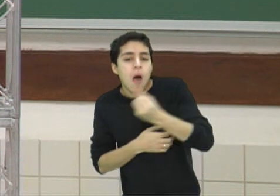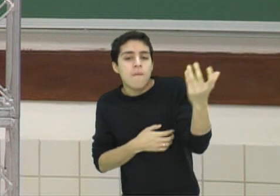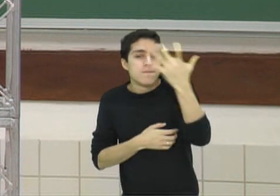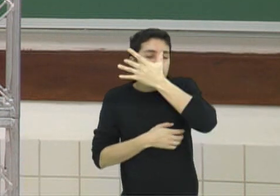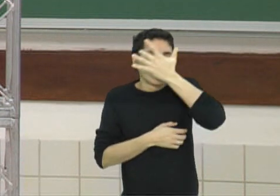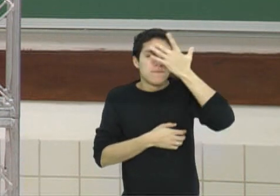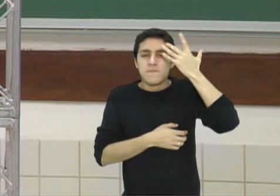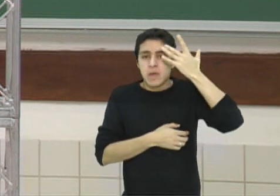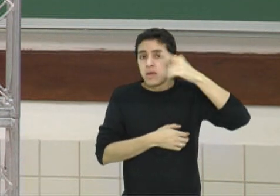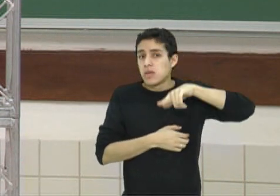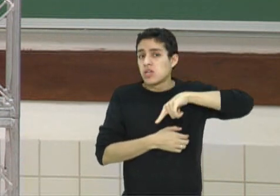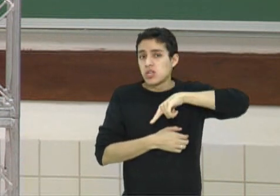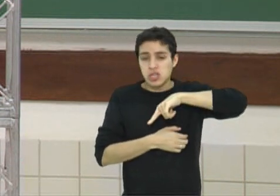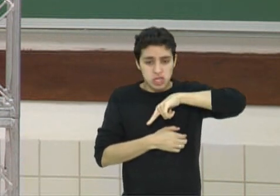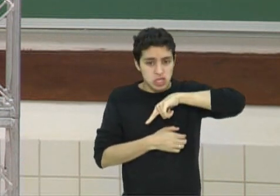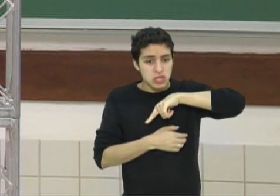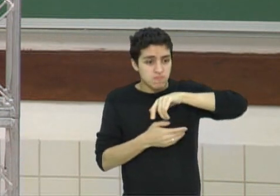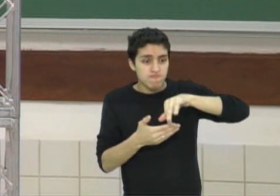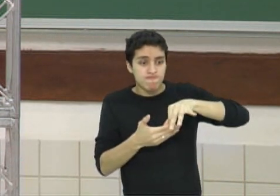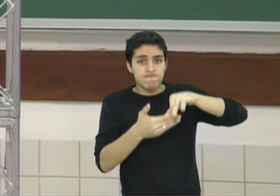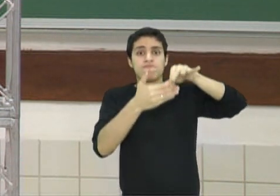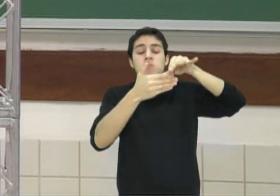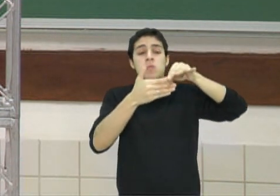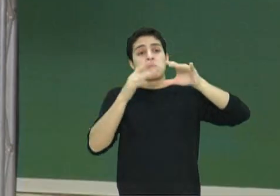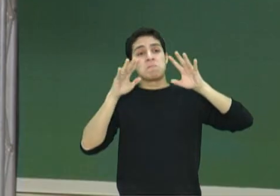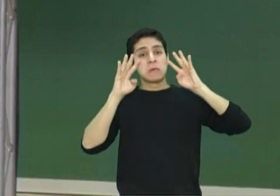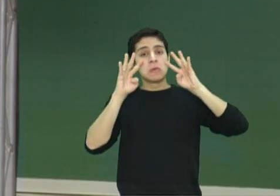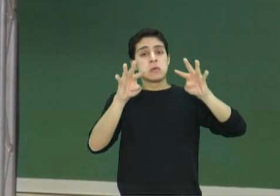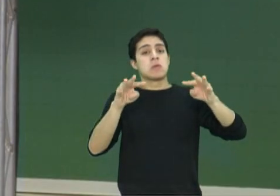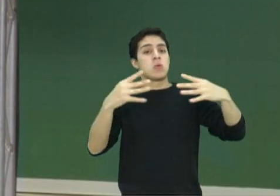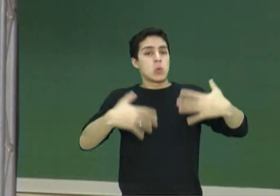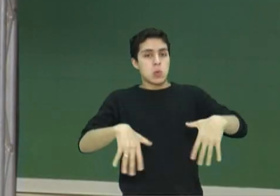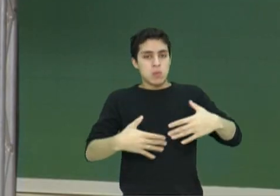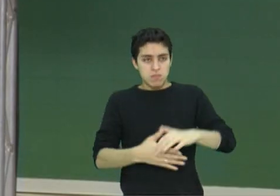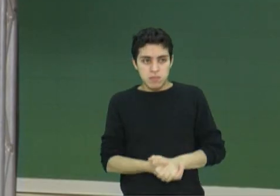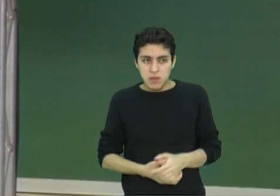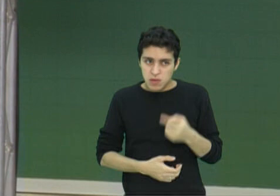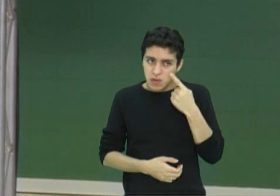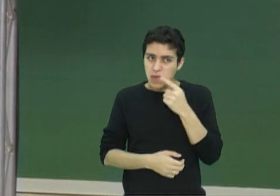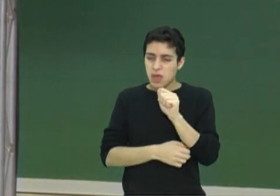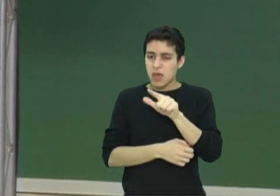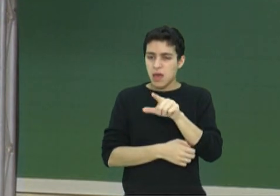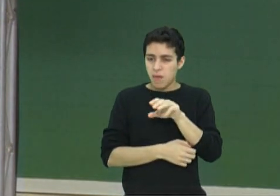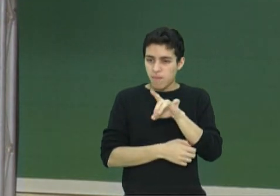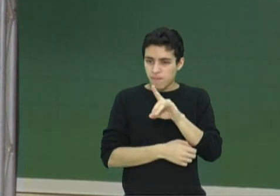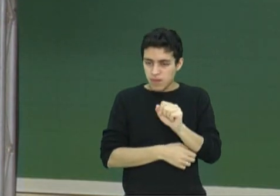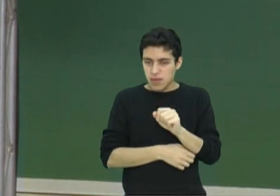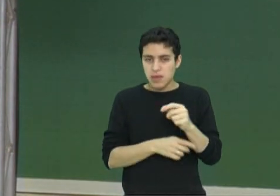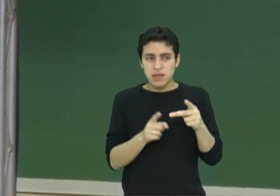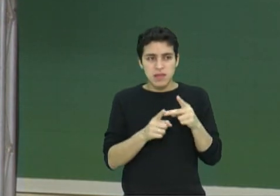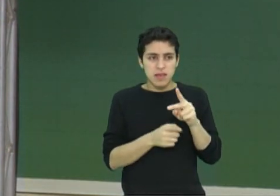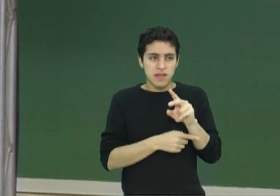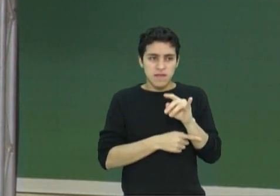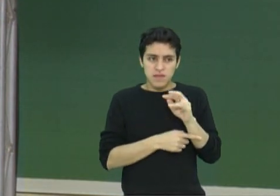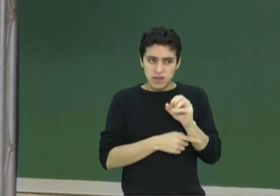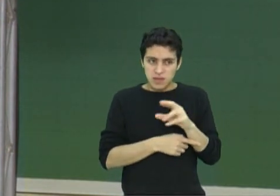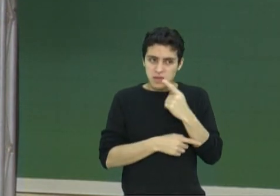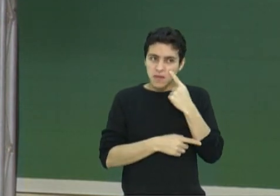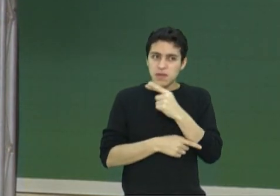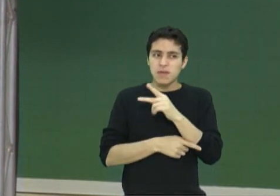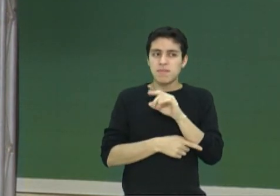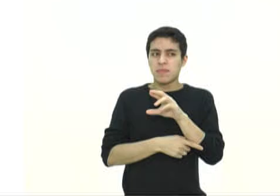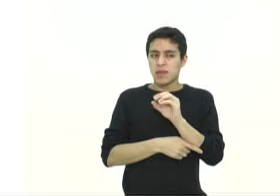forma de academia, de pintura acadêmica. Nós vemos Almeida Júnior, Vítor Meirelles, Pedro